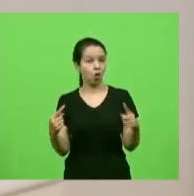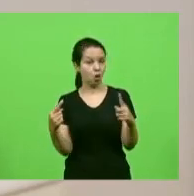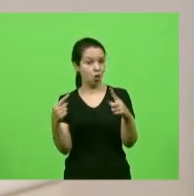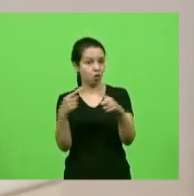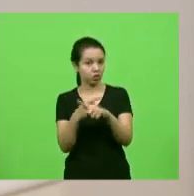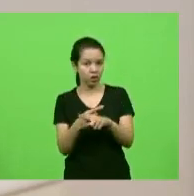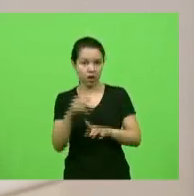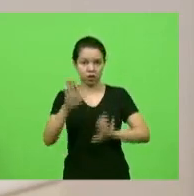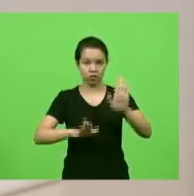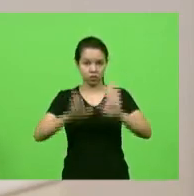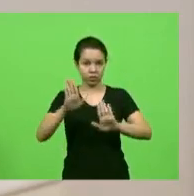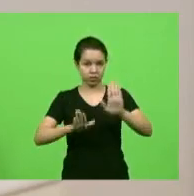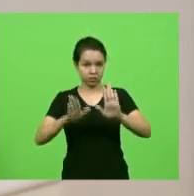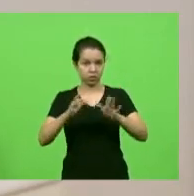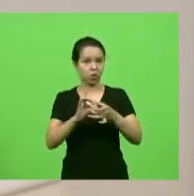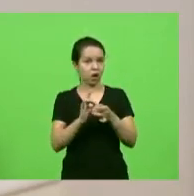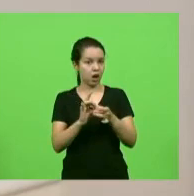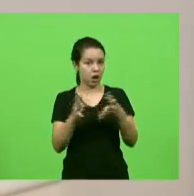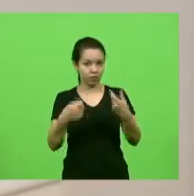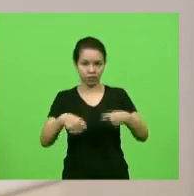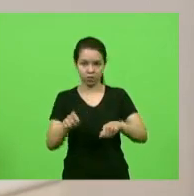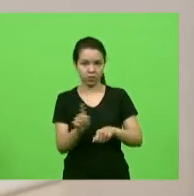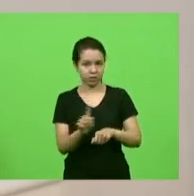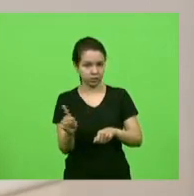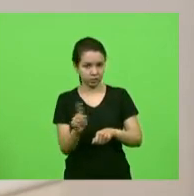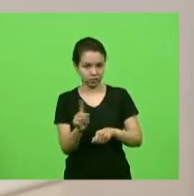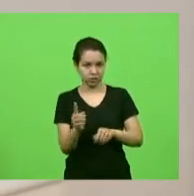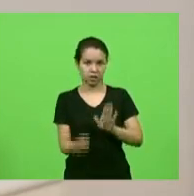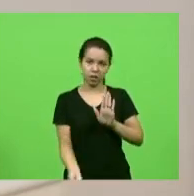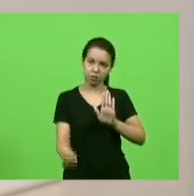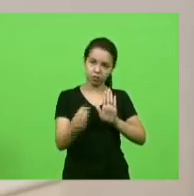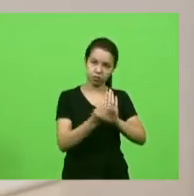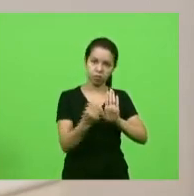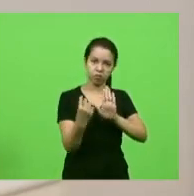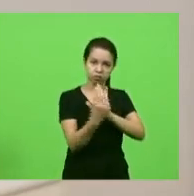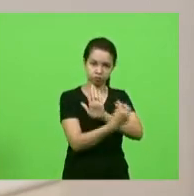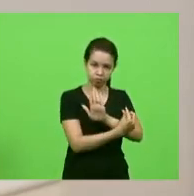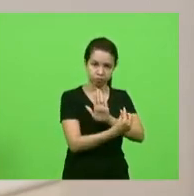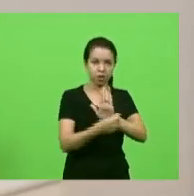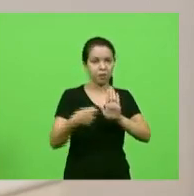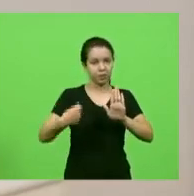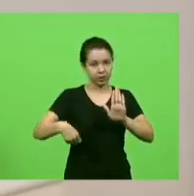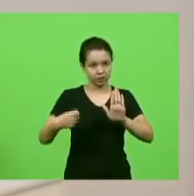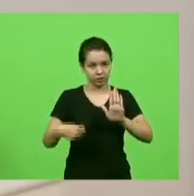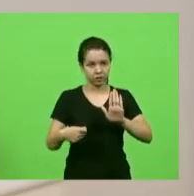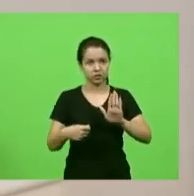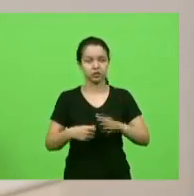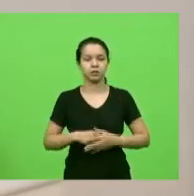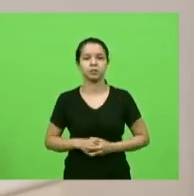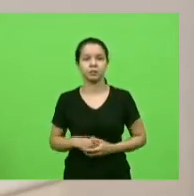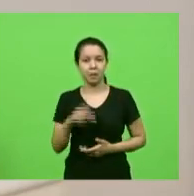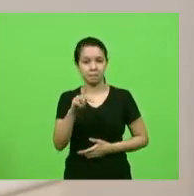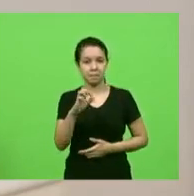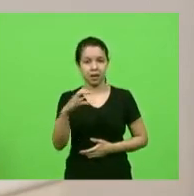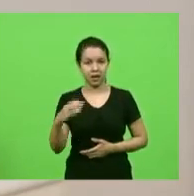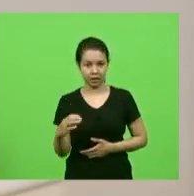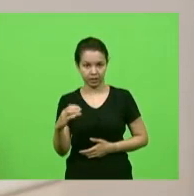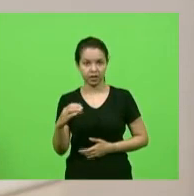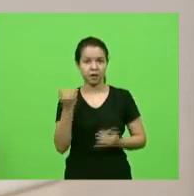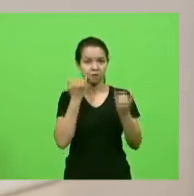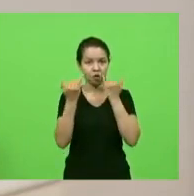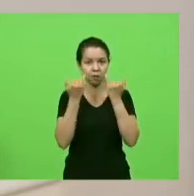de licitação, fez contar no campo, abre aspas, condições pag, fecha aspas, a informação 30